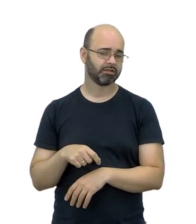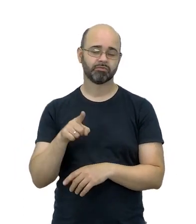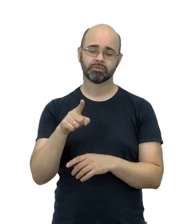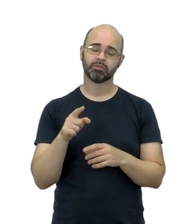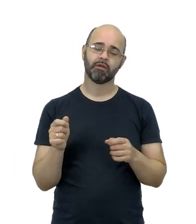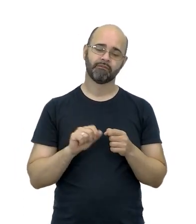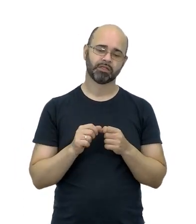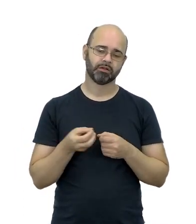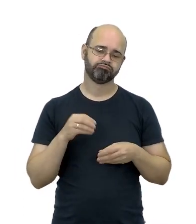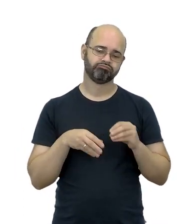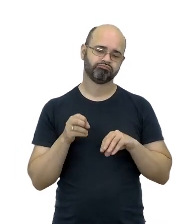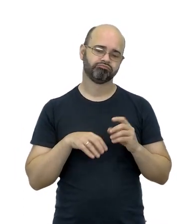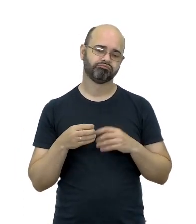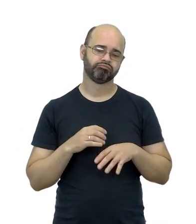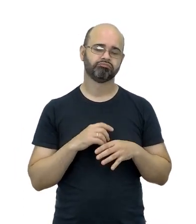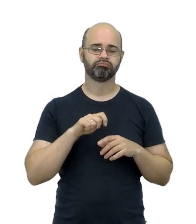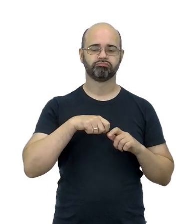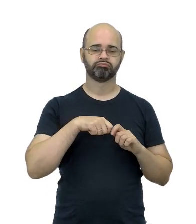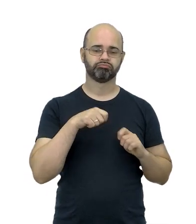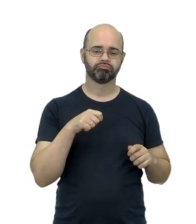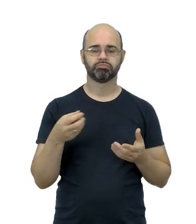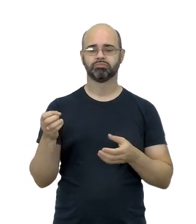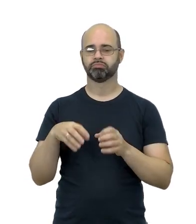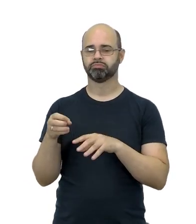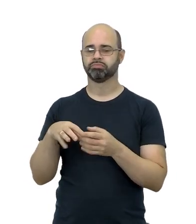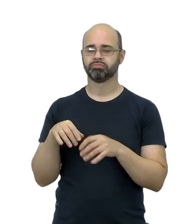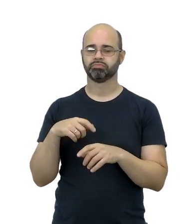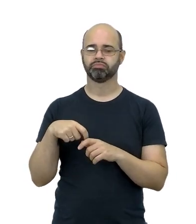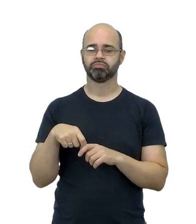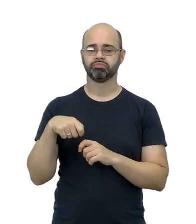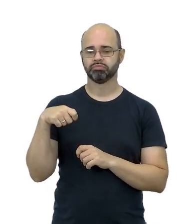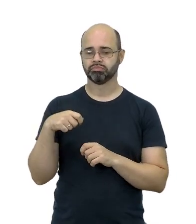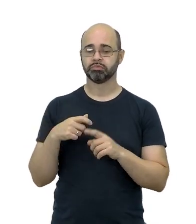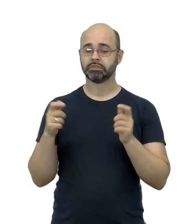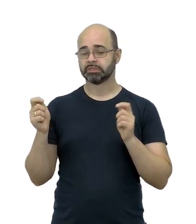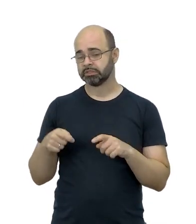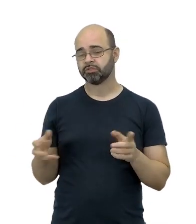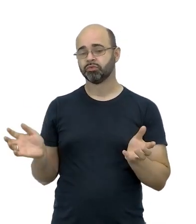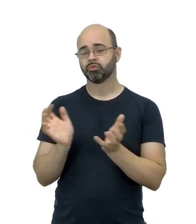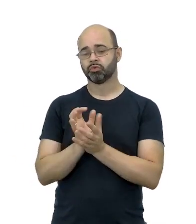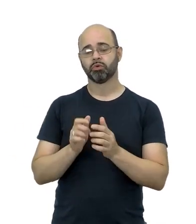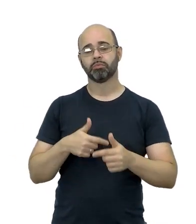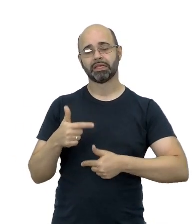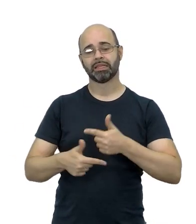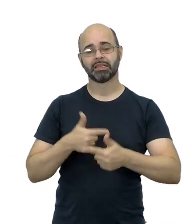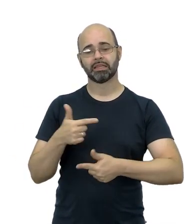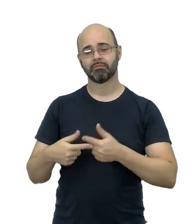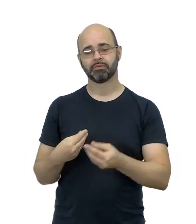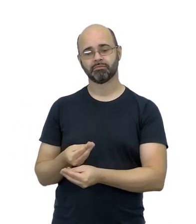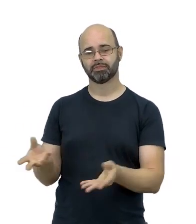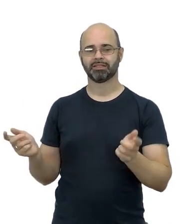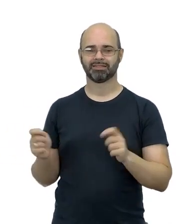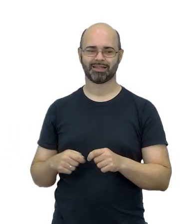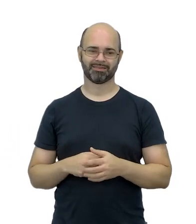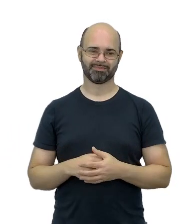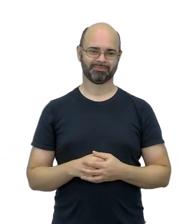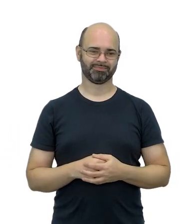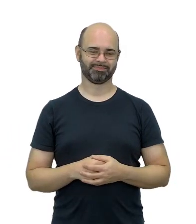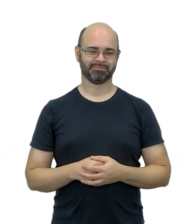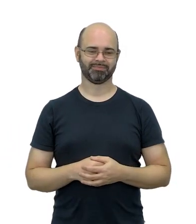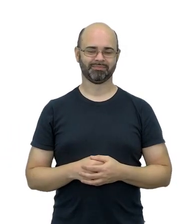e vira e mexe, você pode estar trabalhando com esse material junto com as crianças, tá bom? Aqui tem